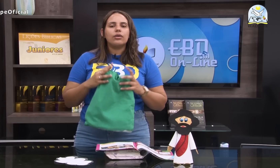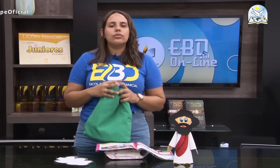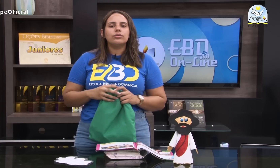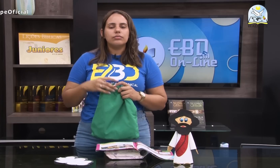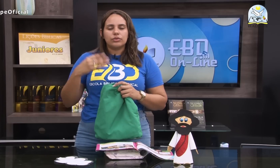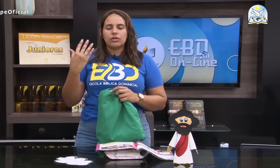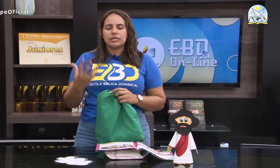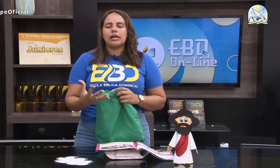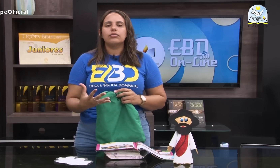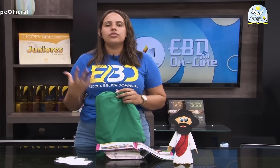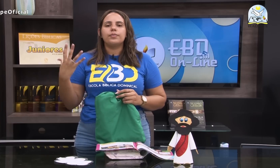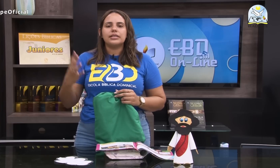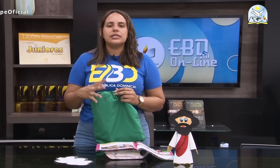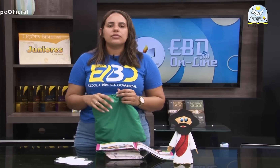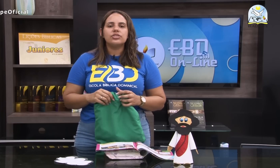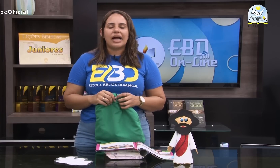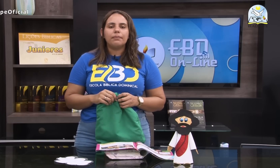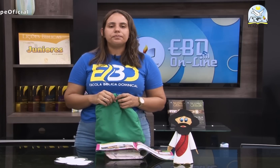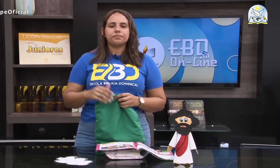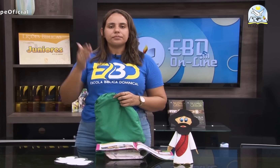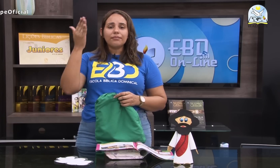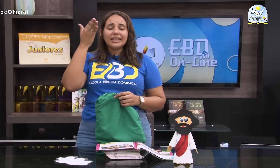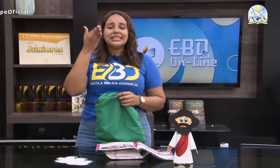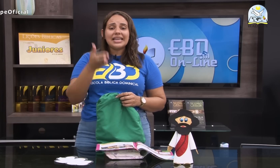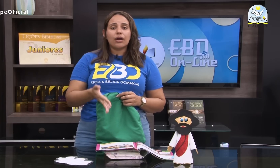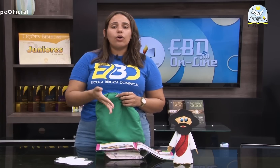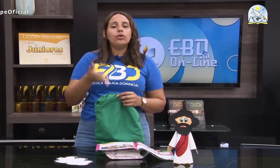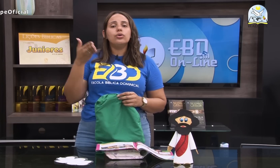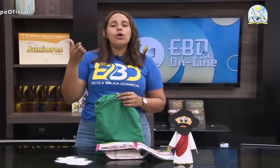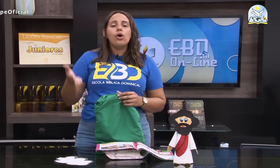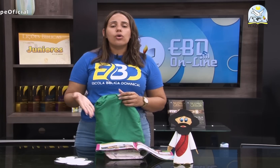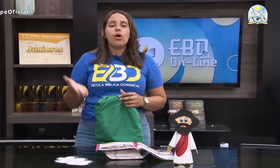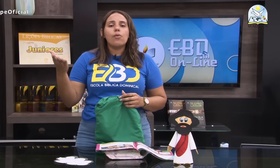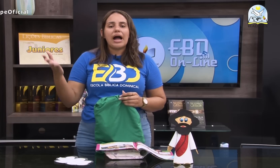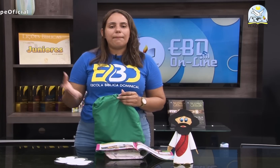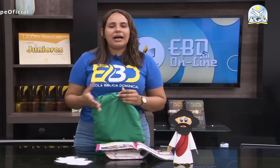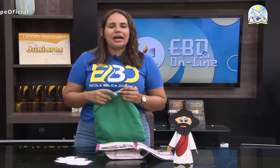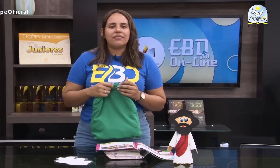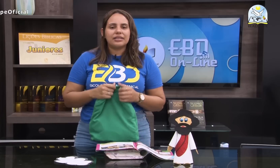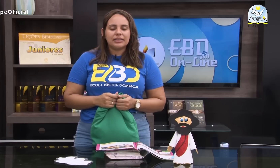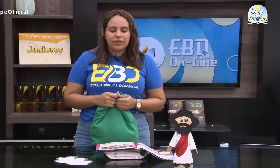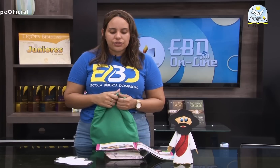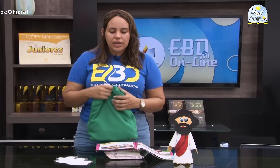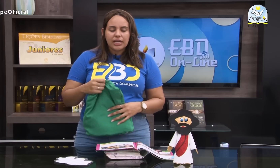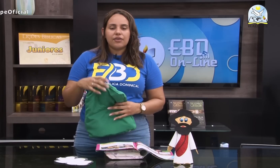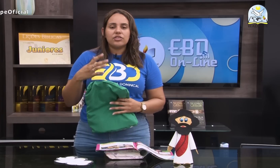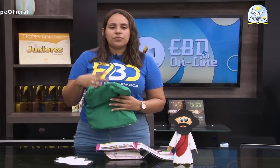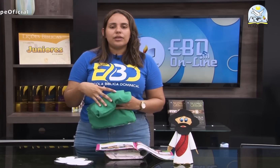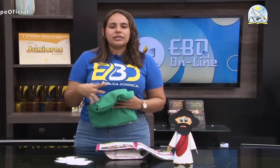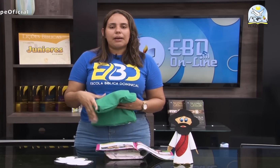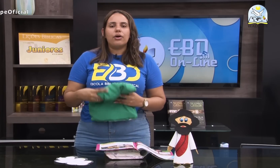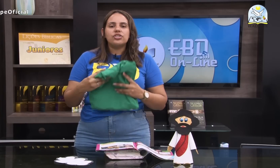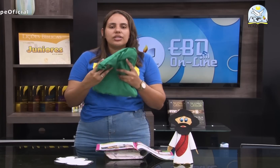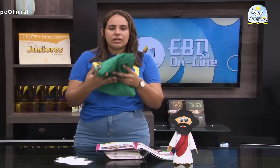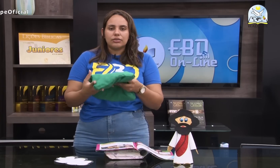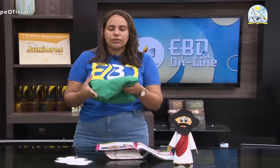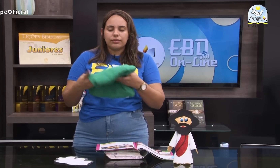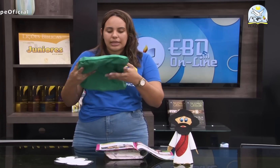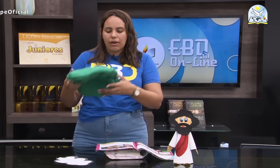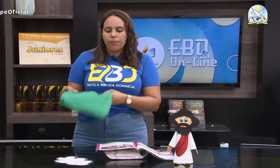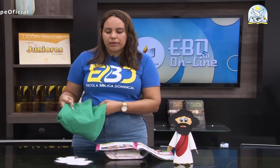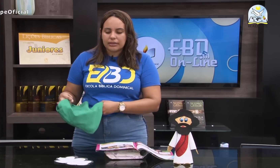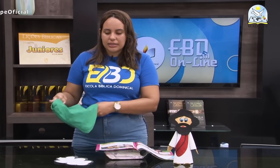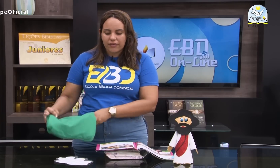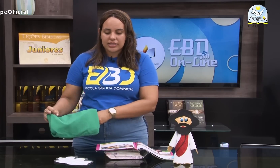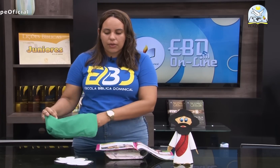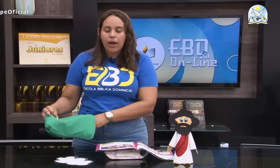isso o aluno, nossos alunos precisam estar de acordo com a palavra de Deus. E vocês podem estar mostrando,